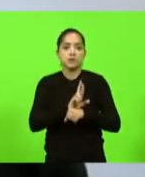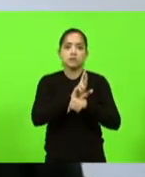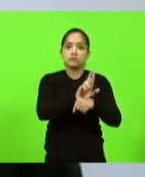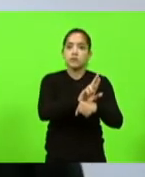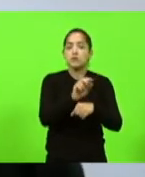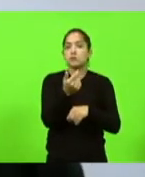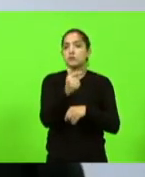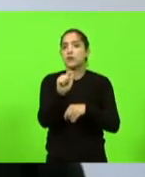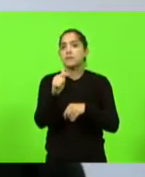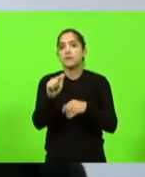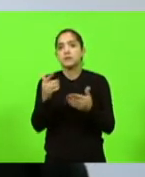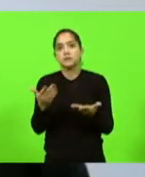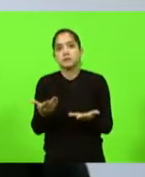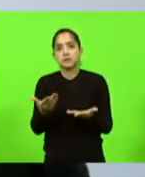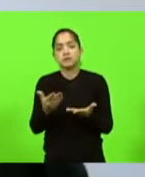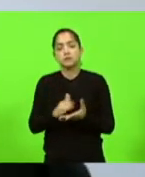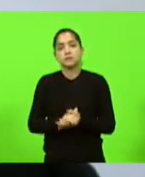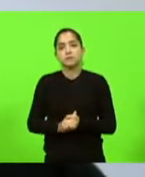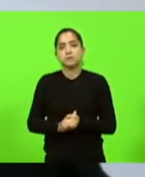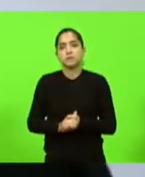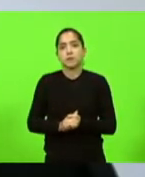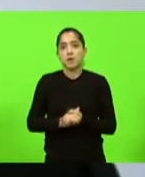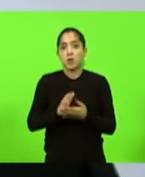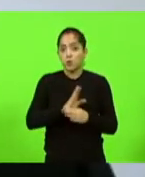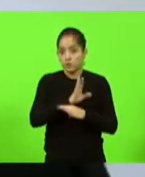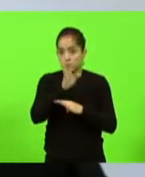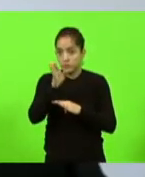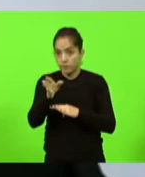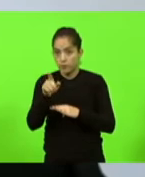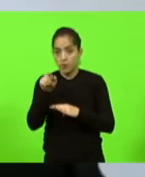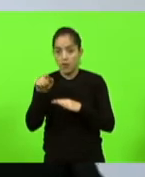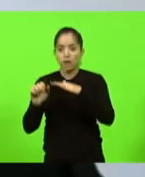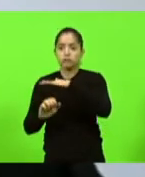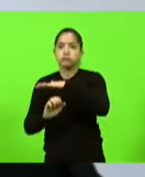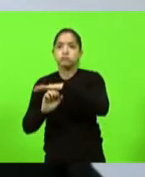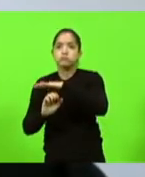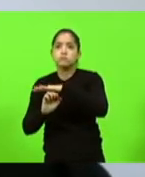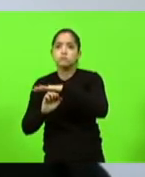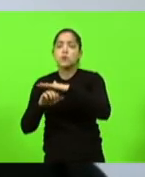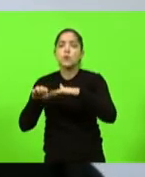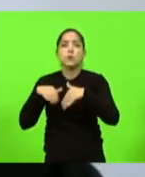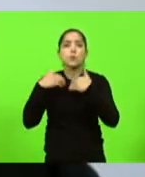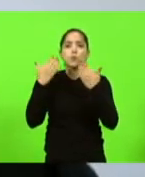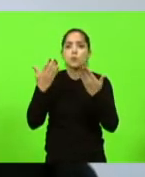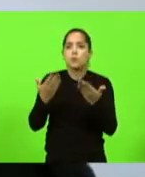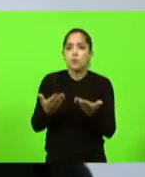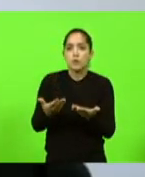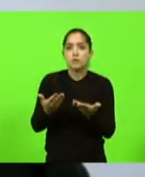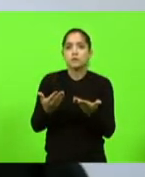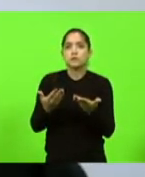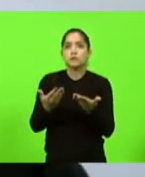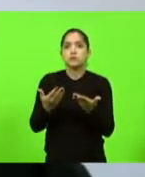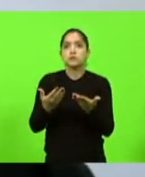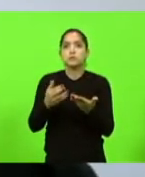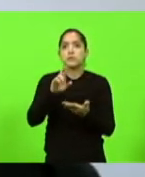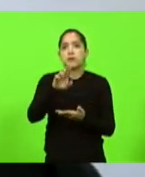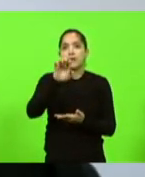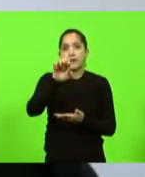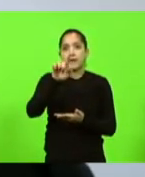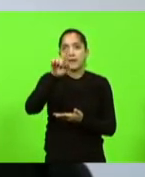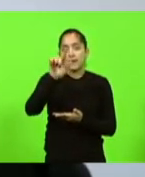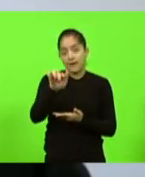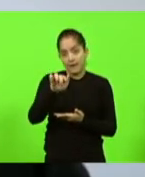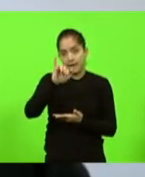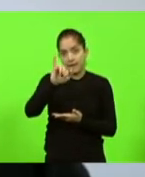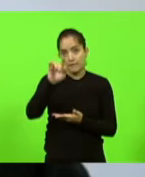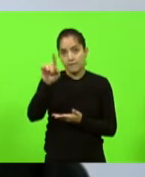base dos empresários. Quando eu vou no empresário e ele pergunta quando é que vem eles chamam de refis, que eles não